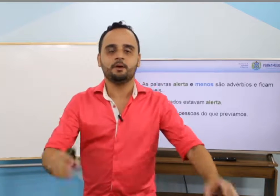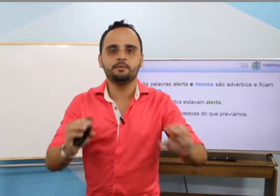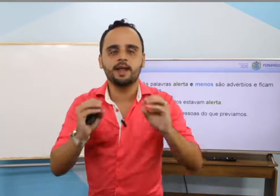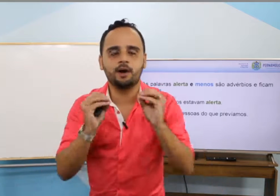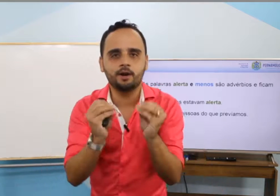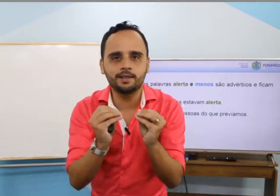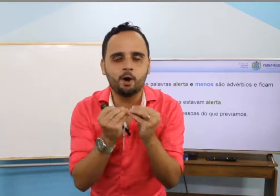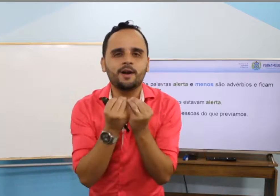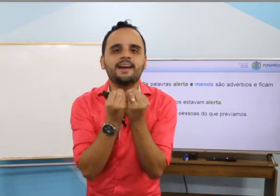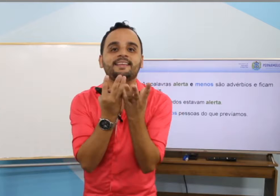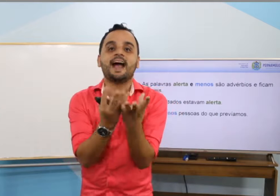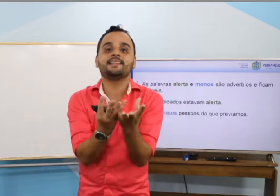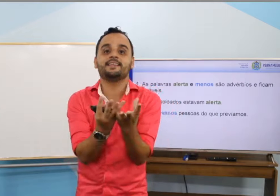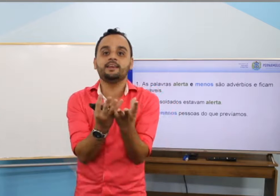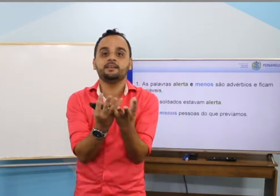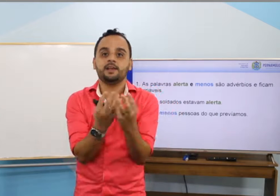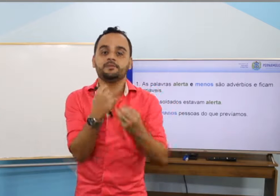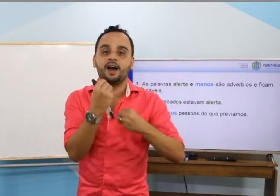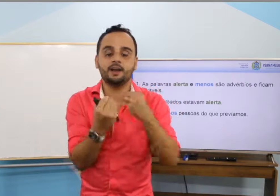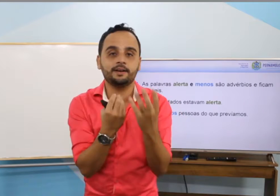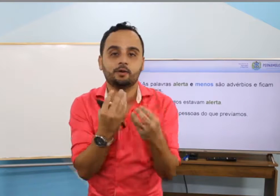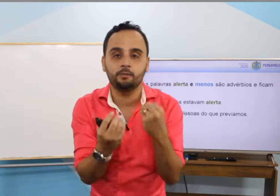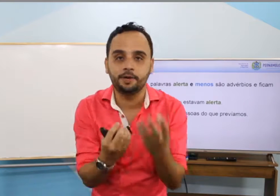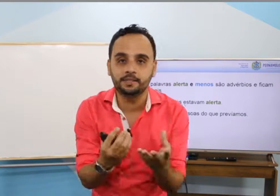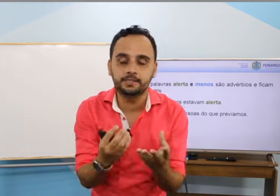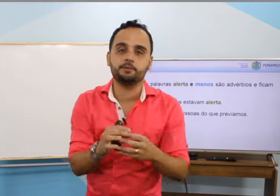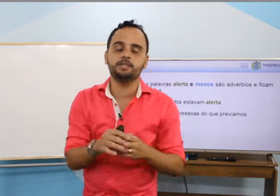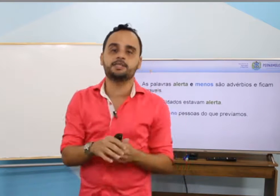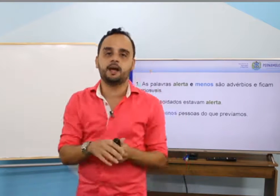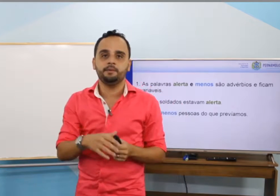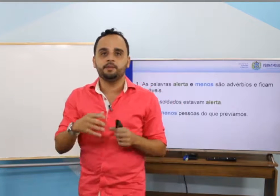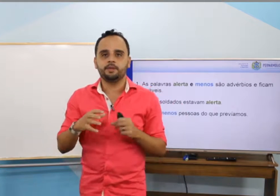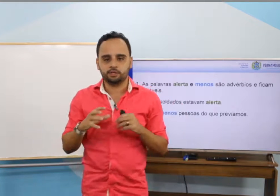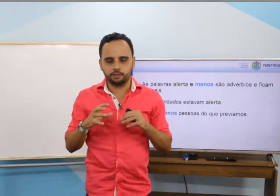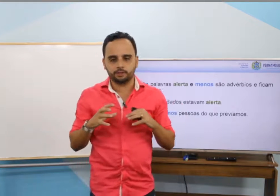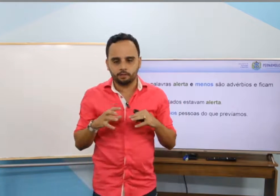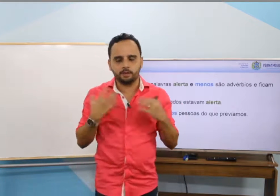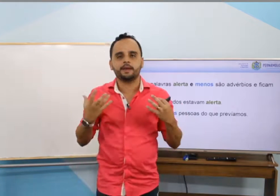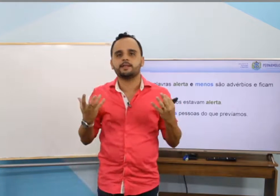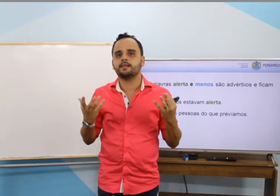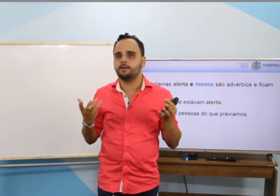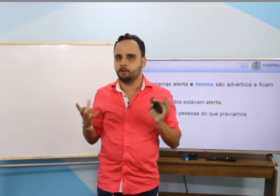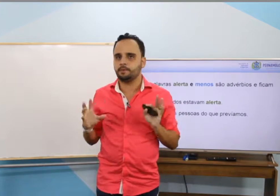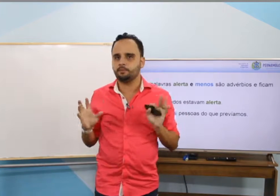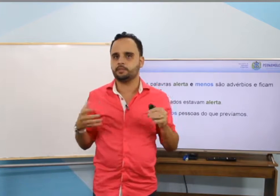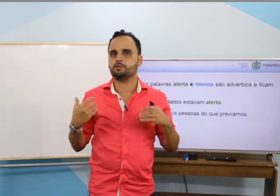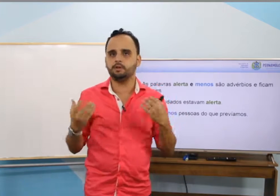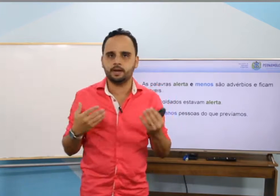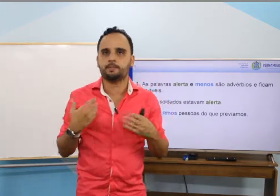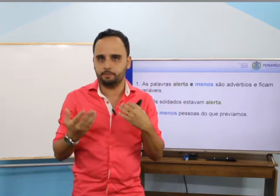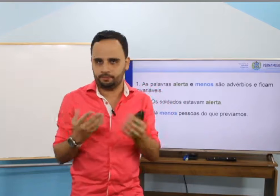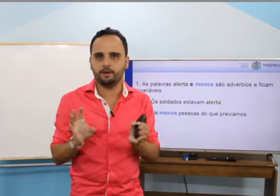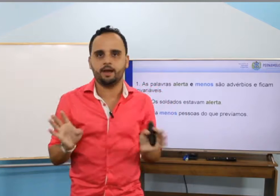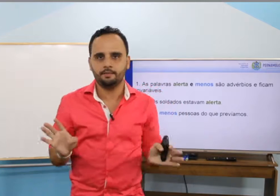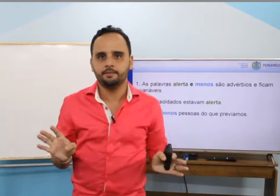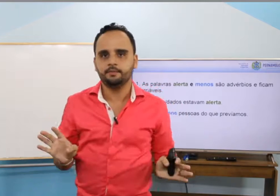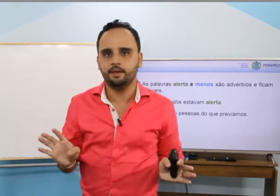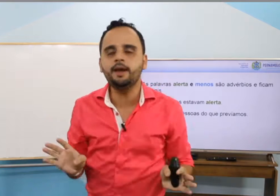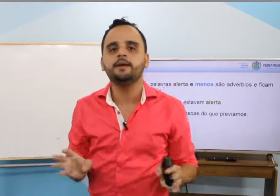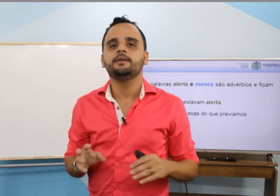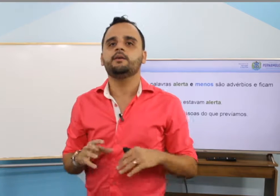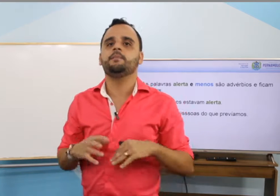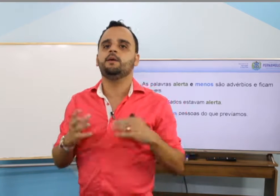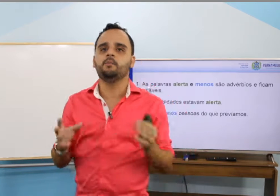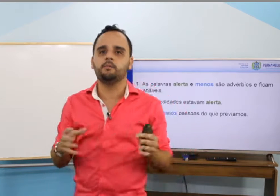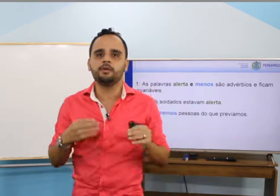então na hora da oralidade na sala na comunicação a gente sabe que a gente tem uma liberdade maior para poder se comunicar para poder falar